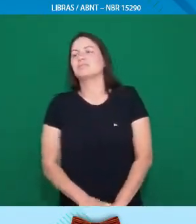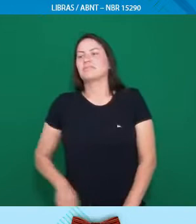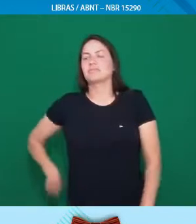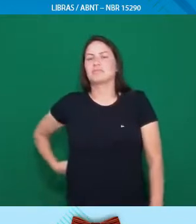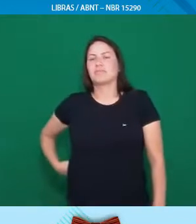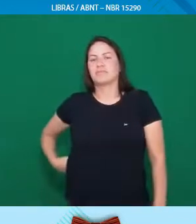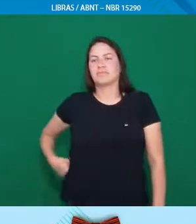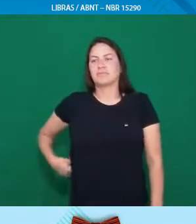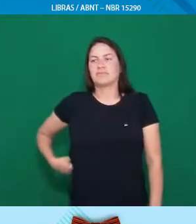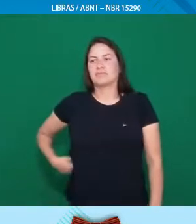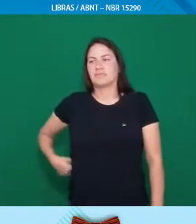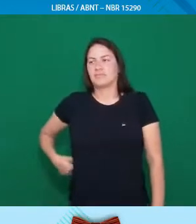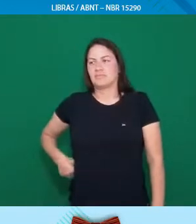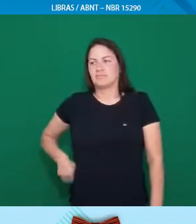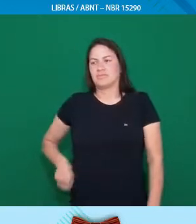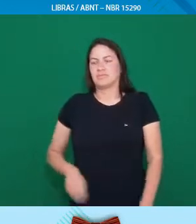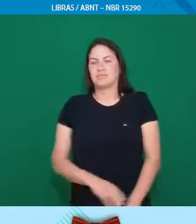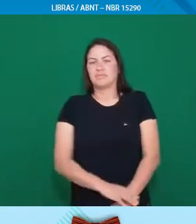é